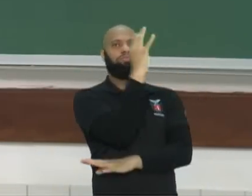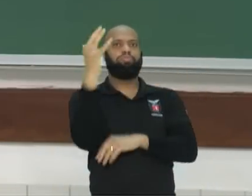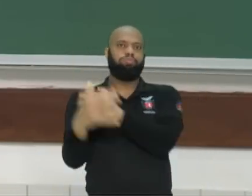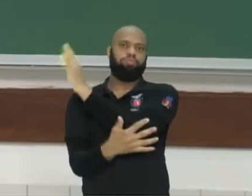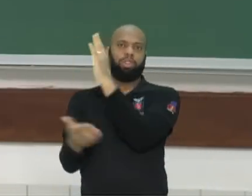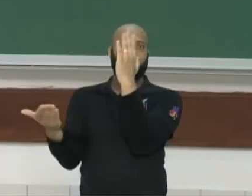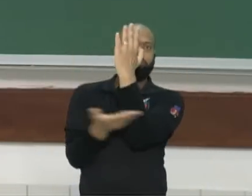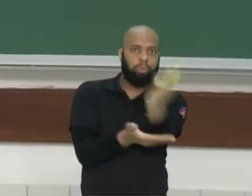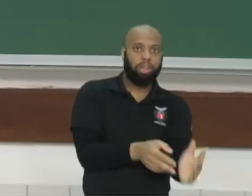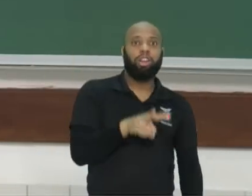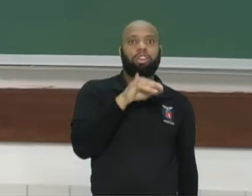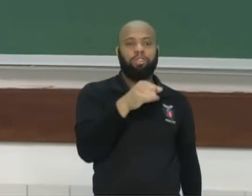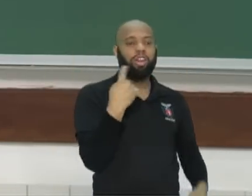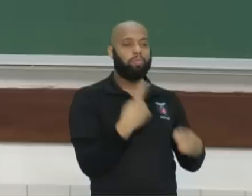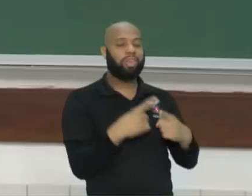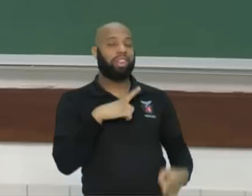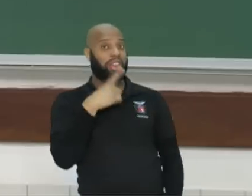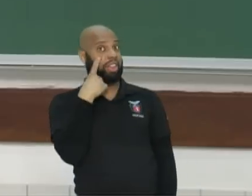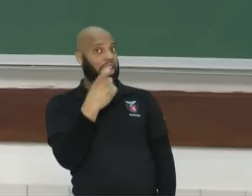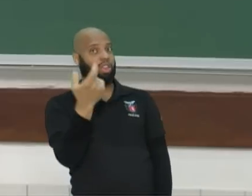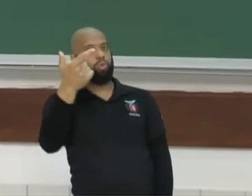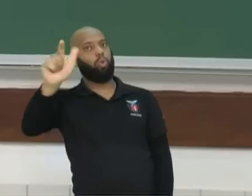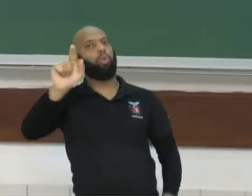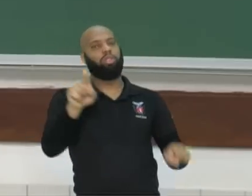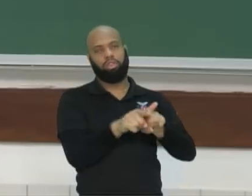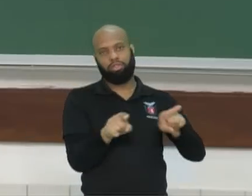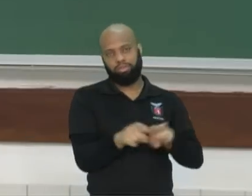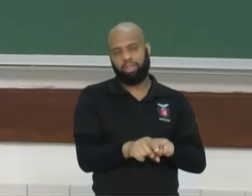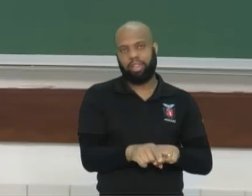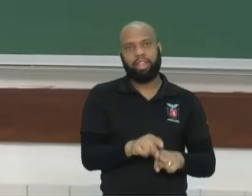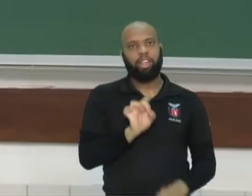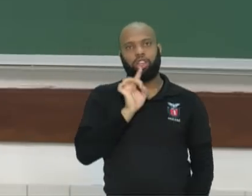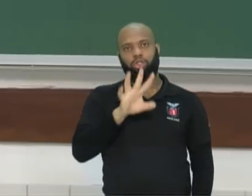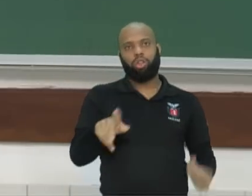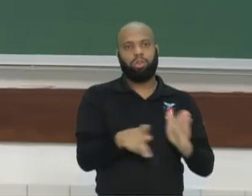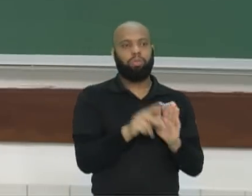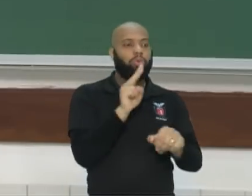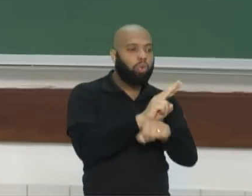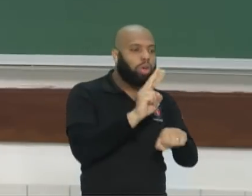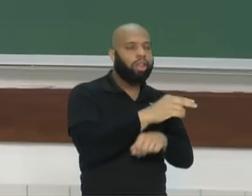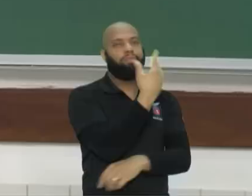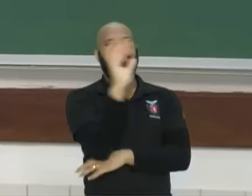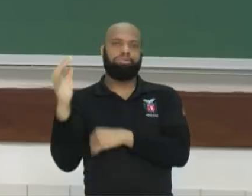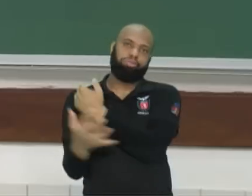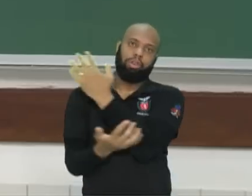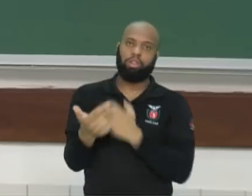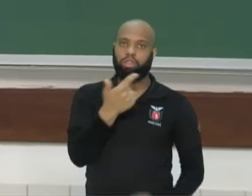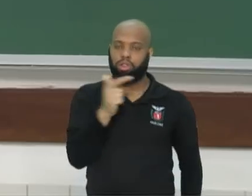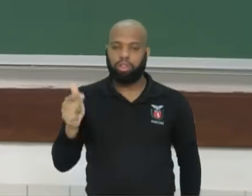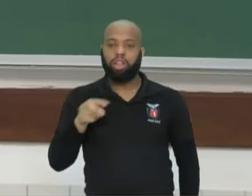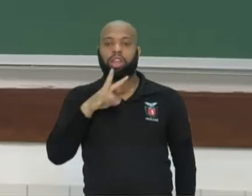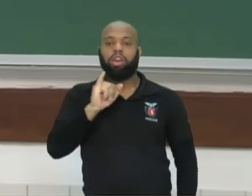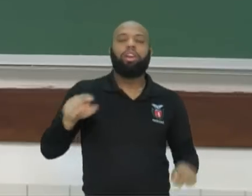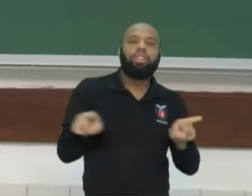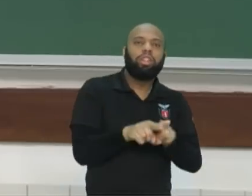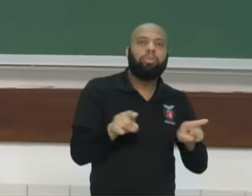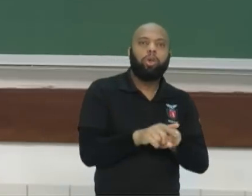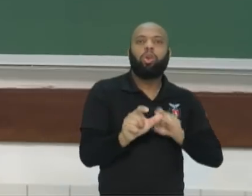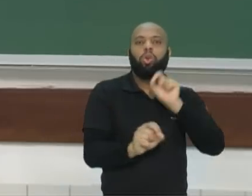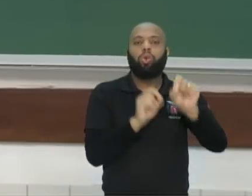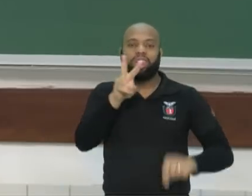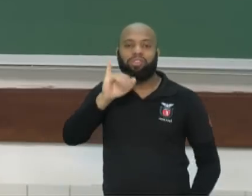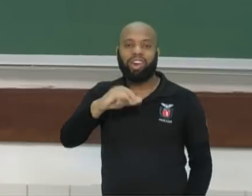desmatar, né? Porque os interesses são outros, não necessariamente de preservação. E aí tudo isso vai de encontro